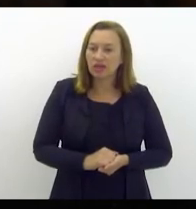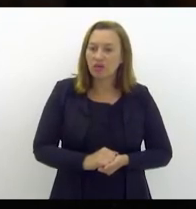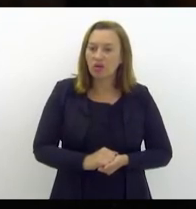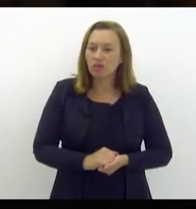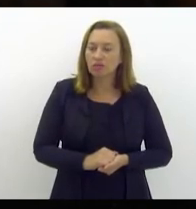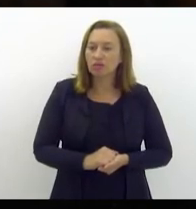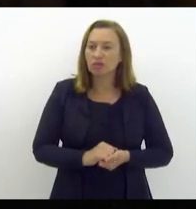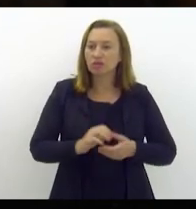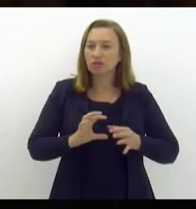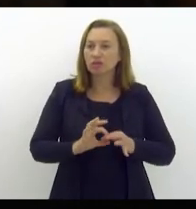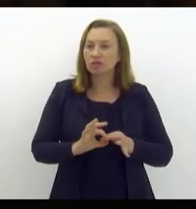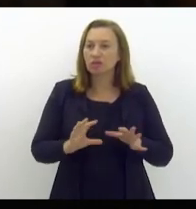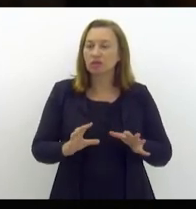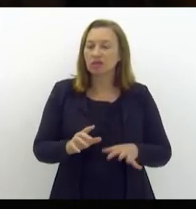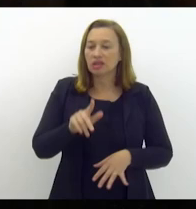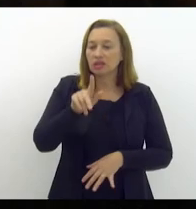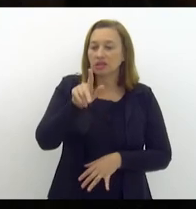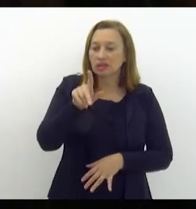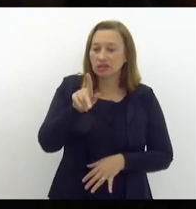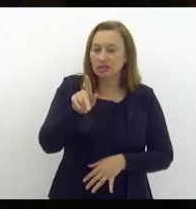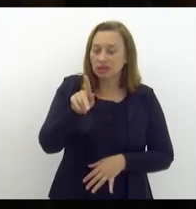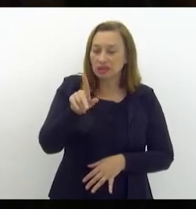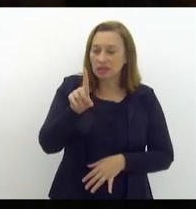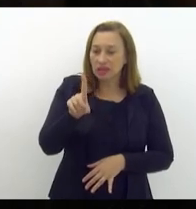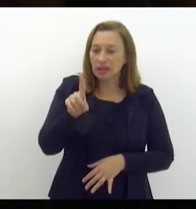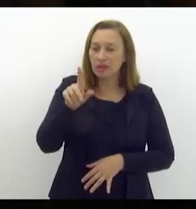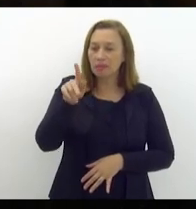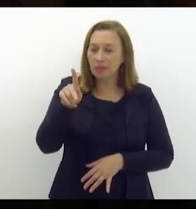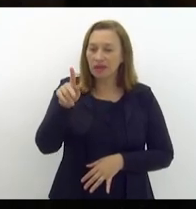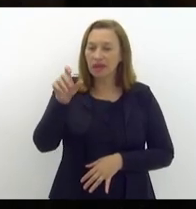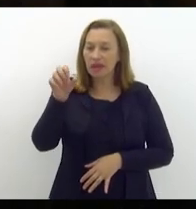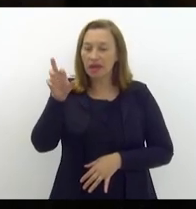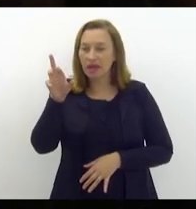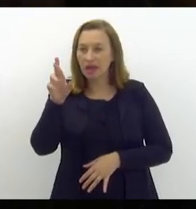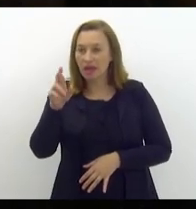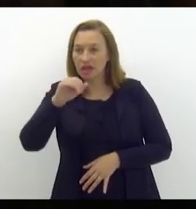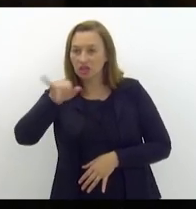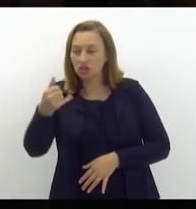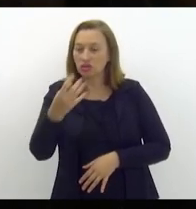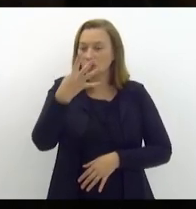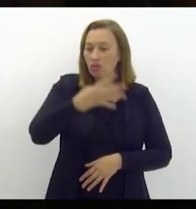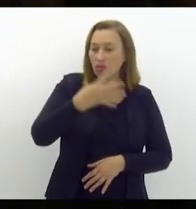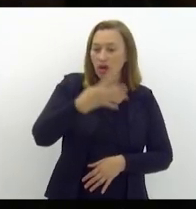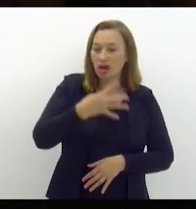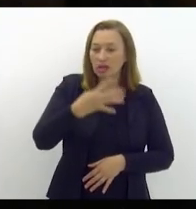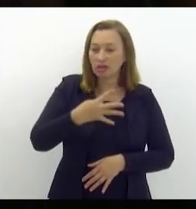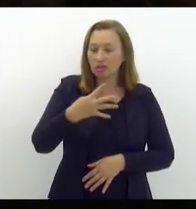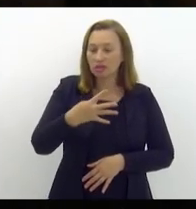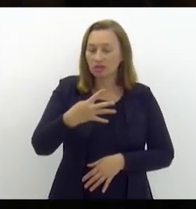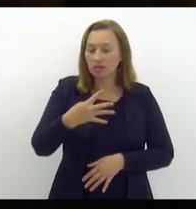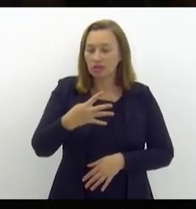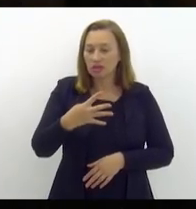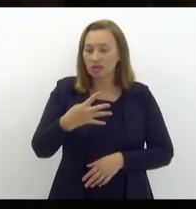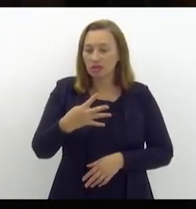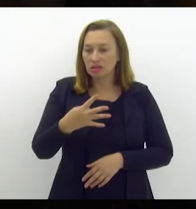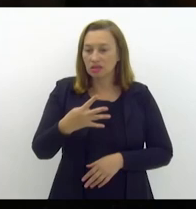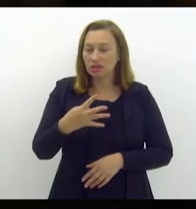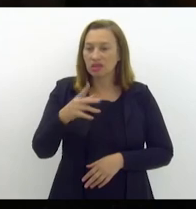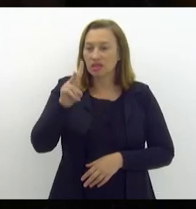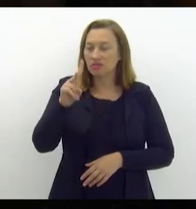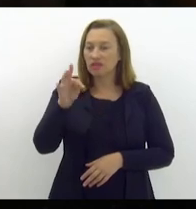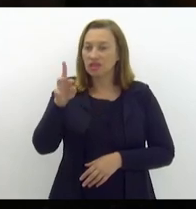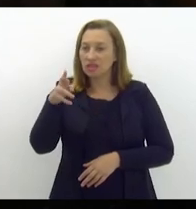disponibilização à BPRJ. 4. E o efetivo acesso às vítimas de ocorrência e seus